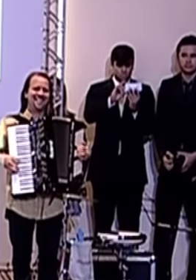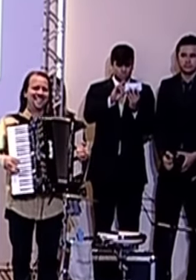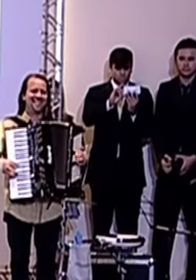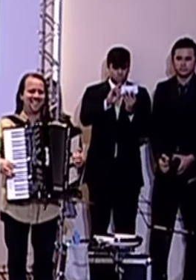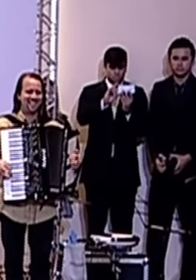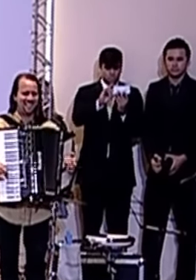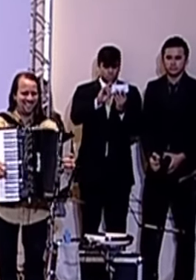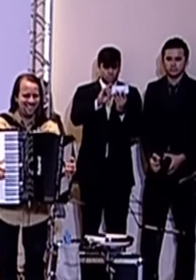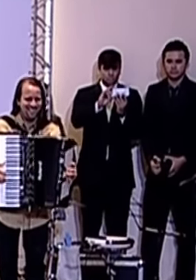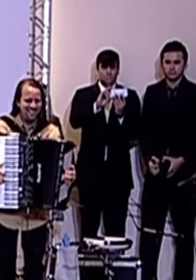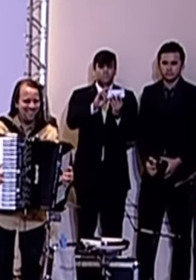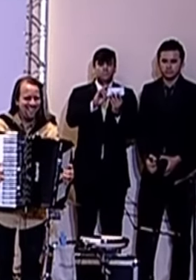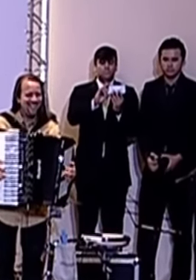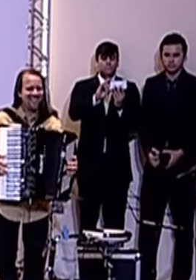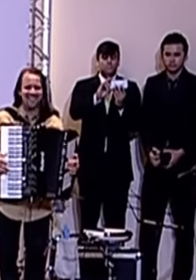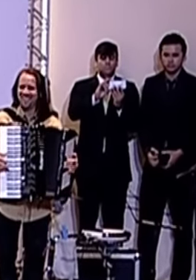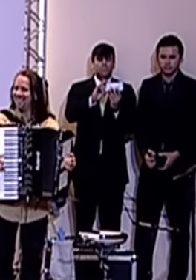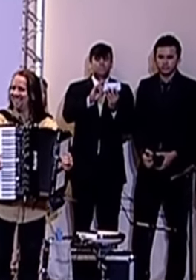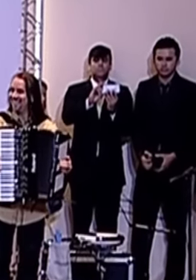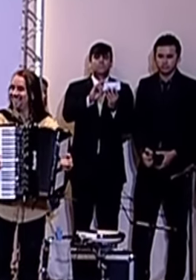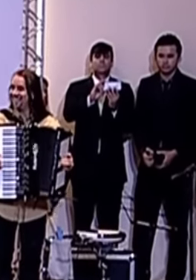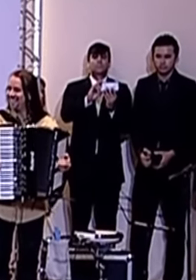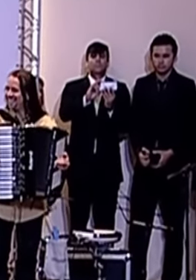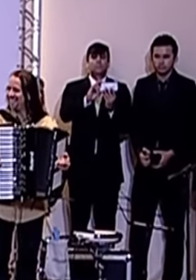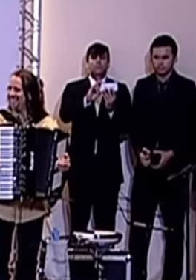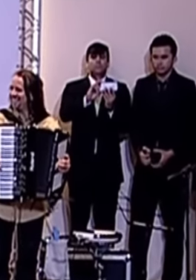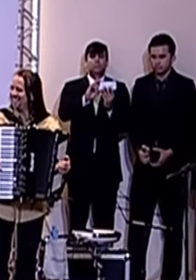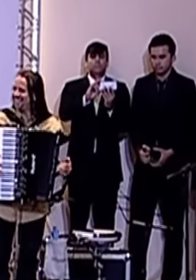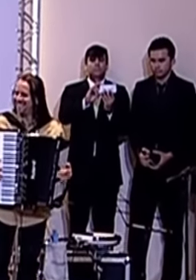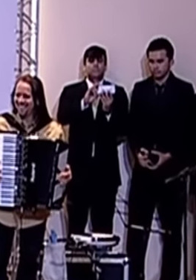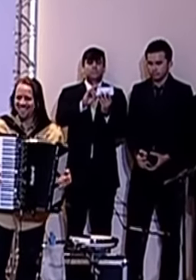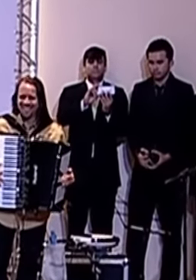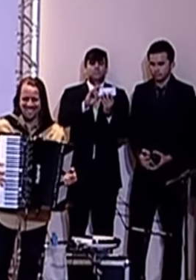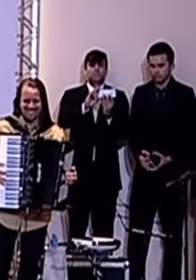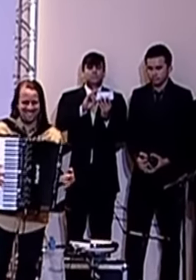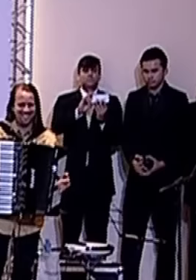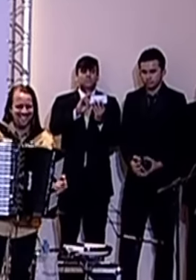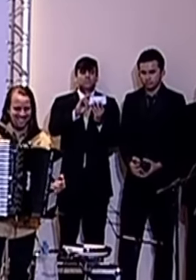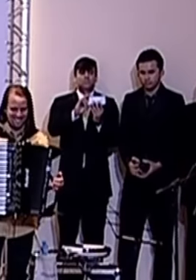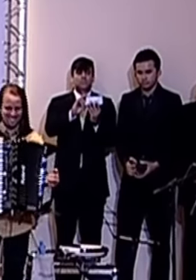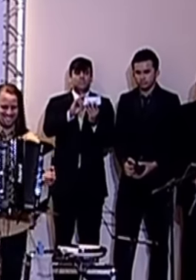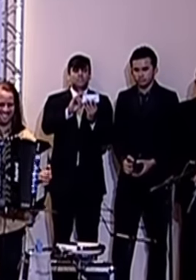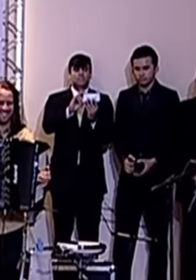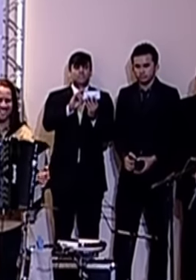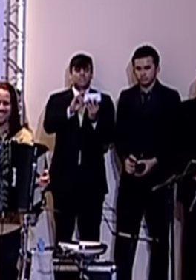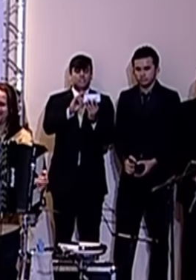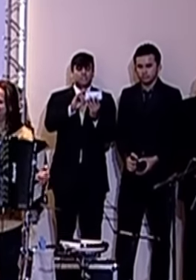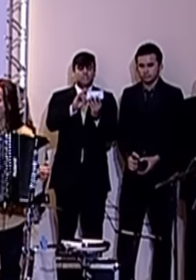Thank you.